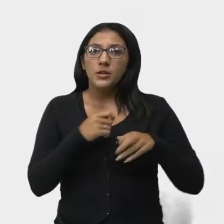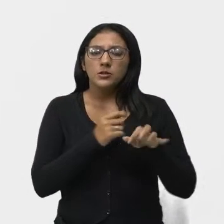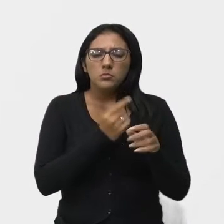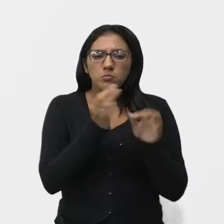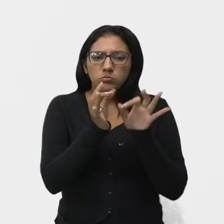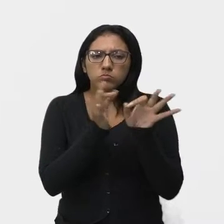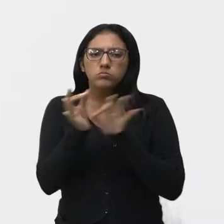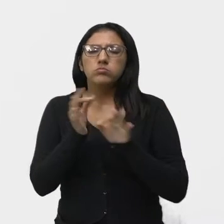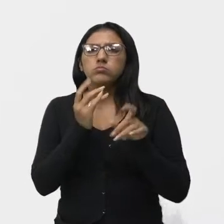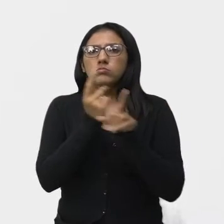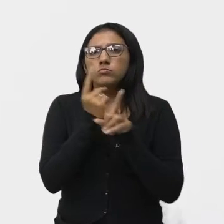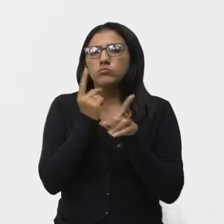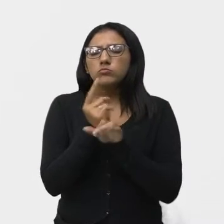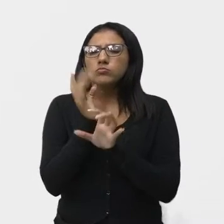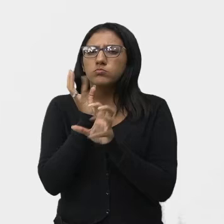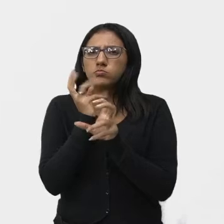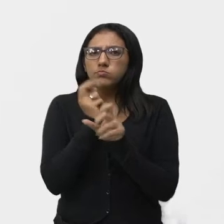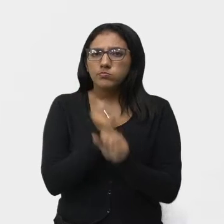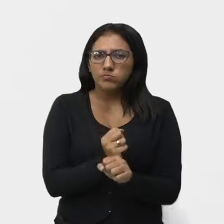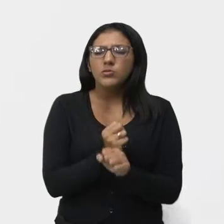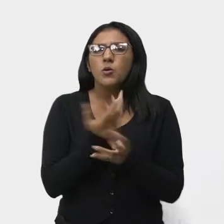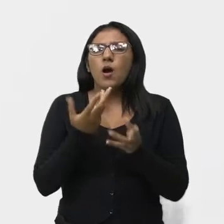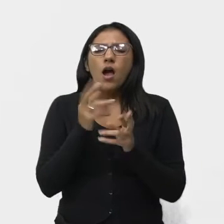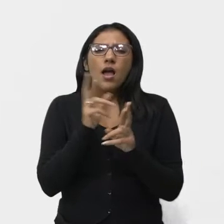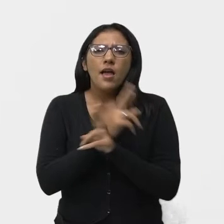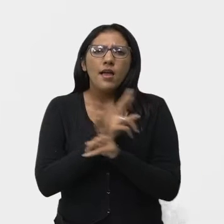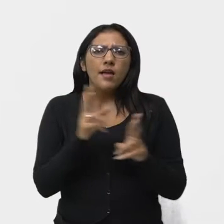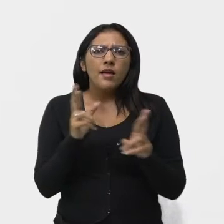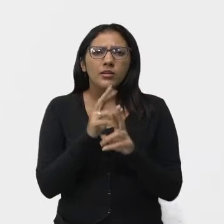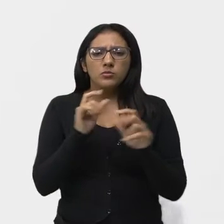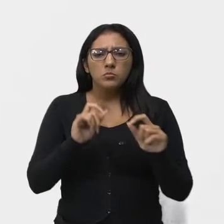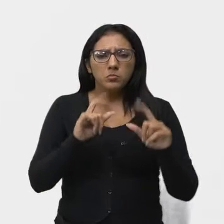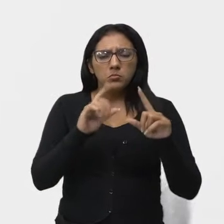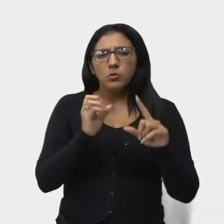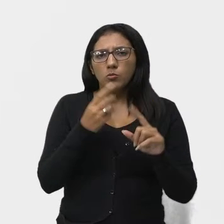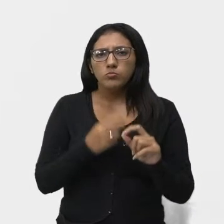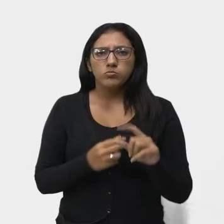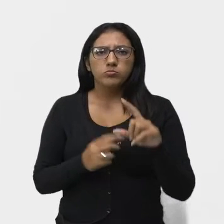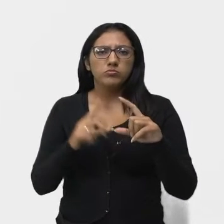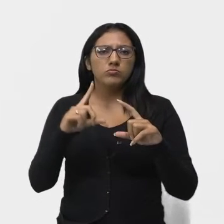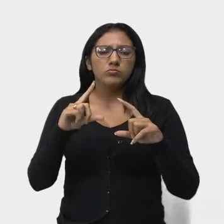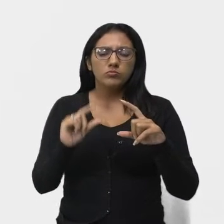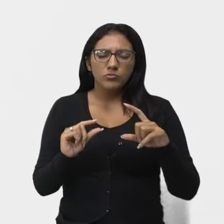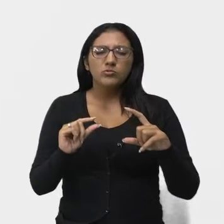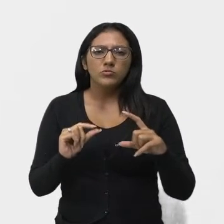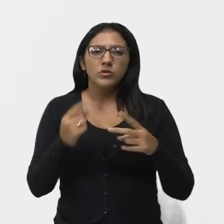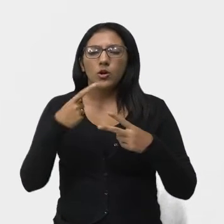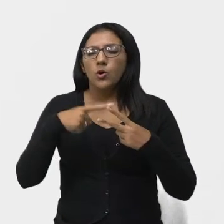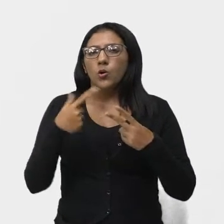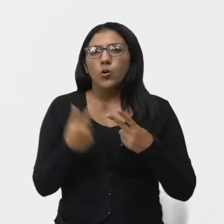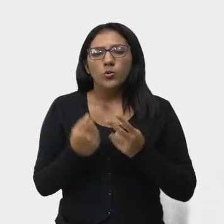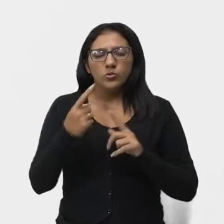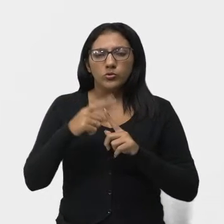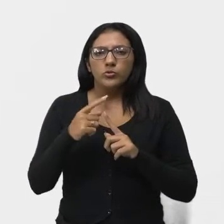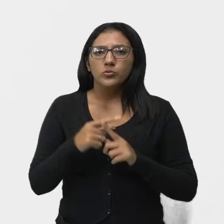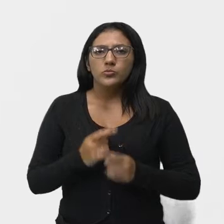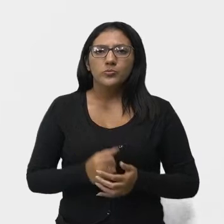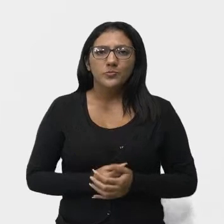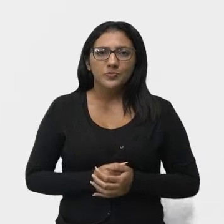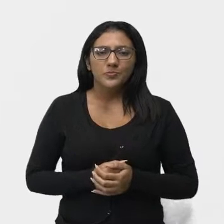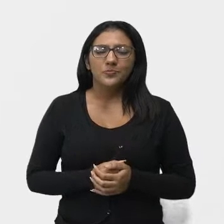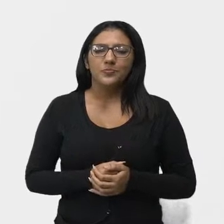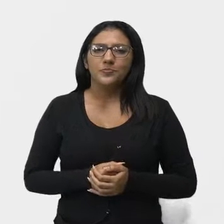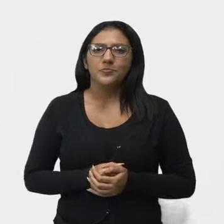identificação da relação, se é direta ou indireta, né? Se as grandezas são diretamente ou inversamente